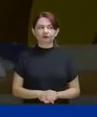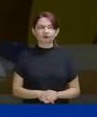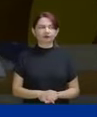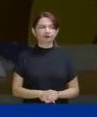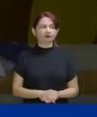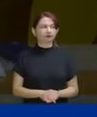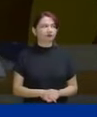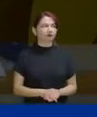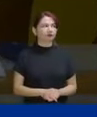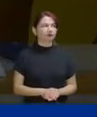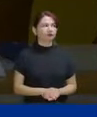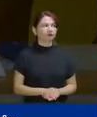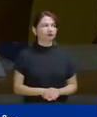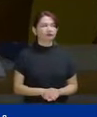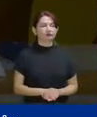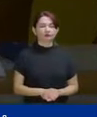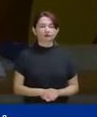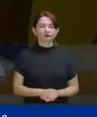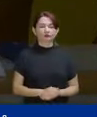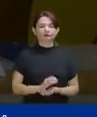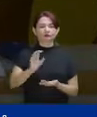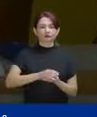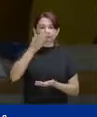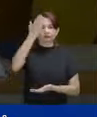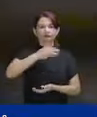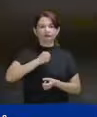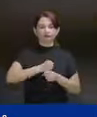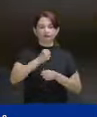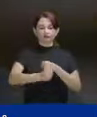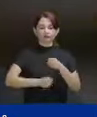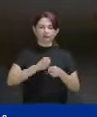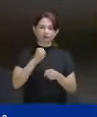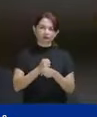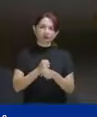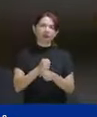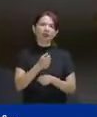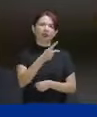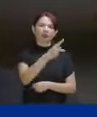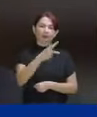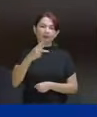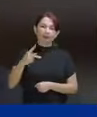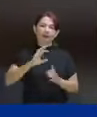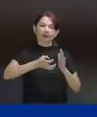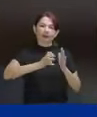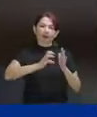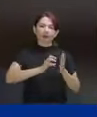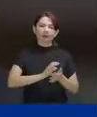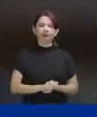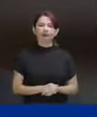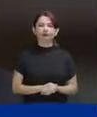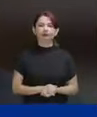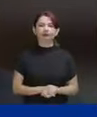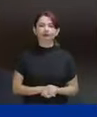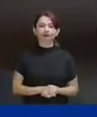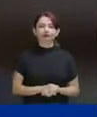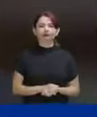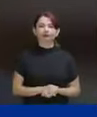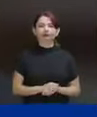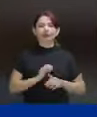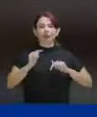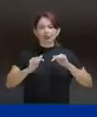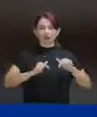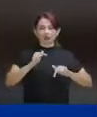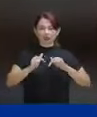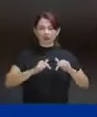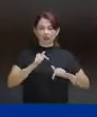Bom, cuido dos autos de prestação de contas anual do progressista PP relativas ao exercício financeiro de 2022. Foco